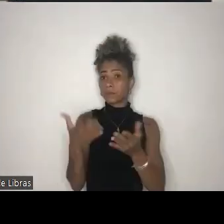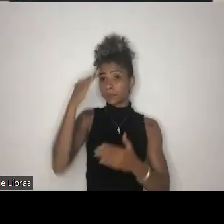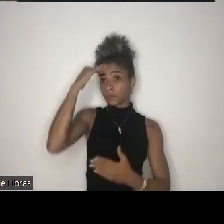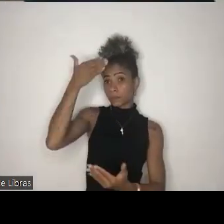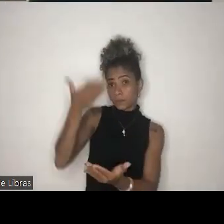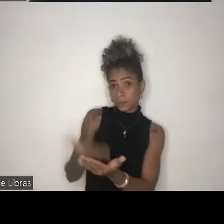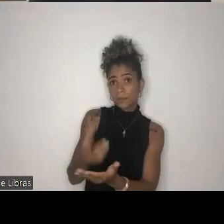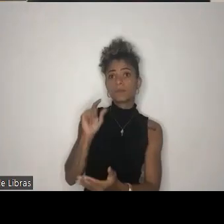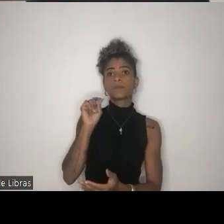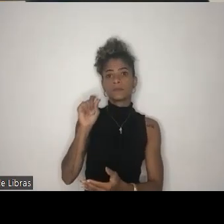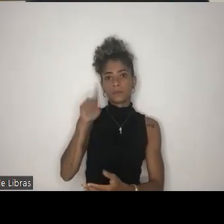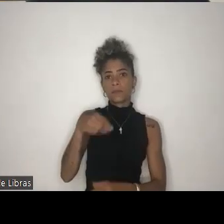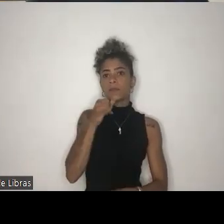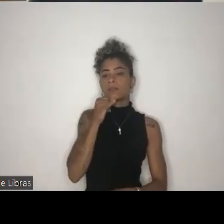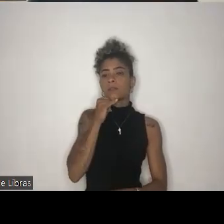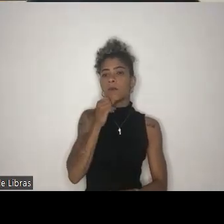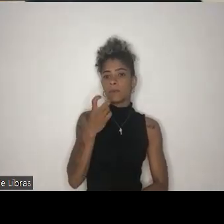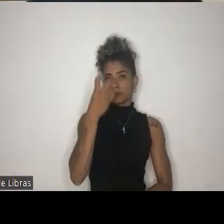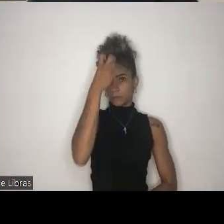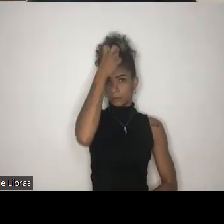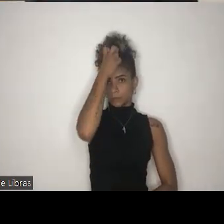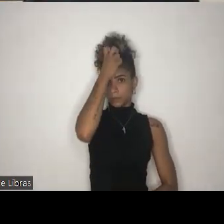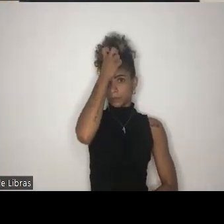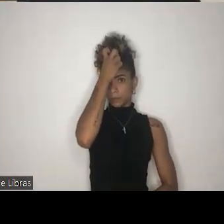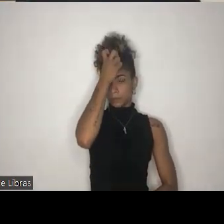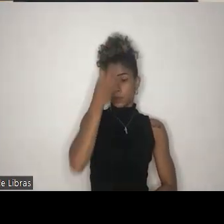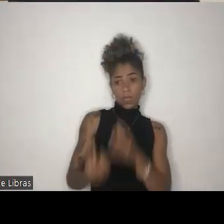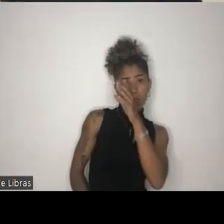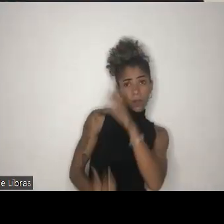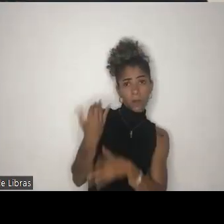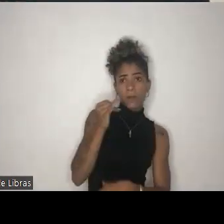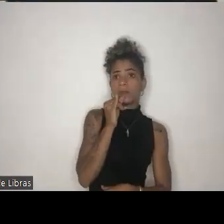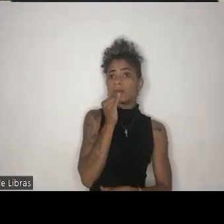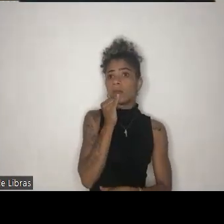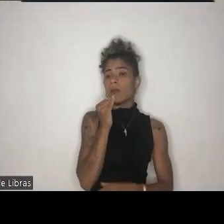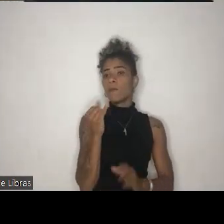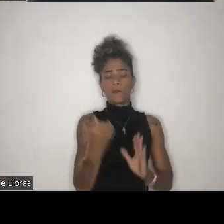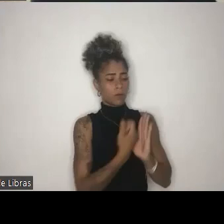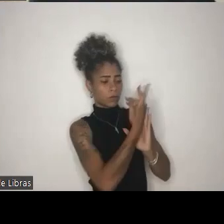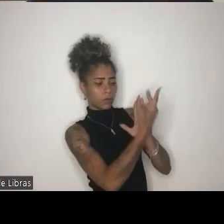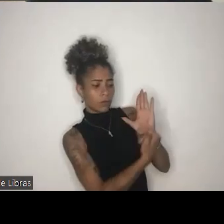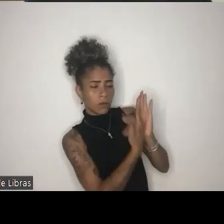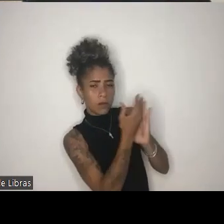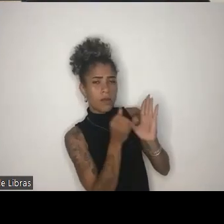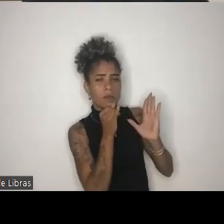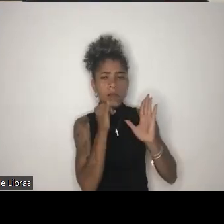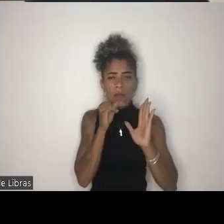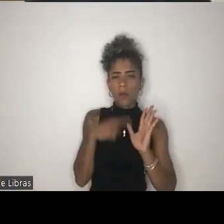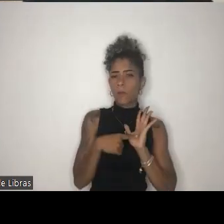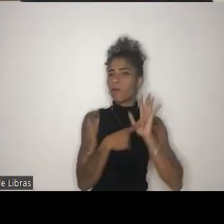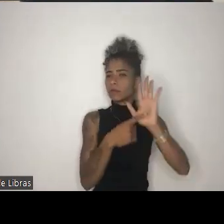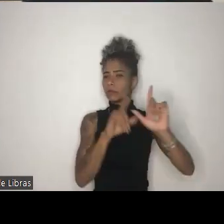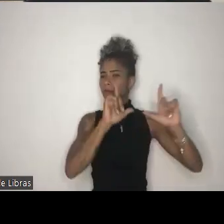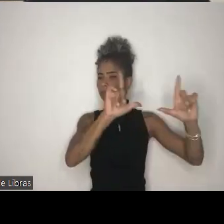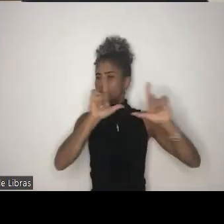é os egípcios quando criaram os hieróglifos ou todos aqueles exemplos que eu mostrei são